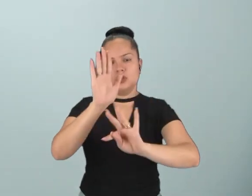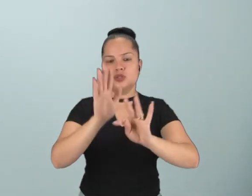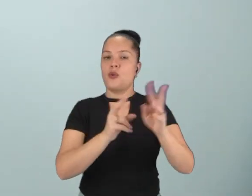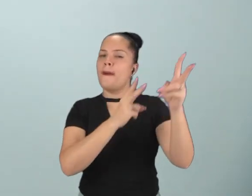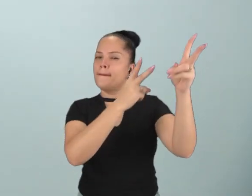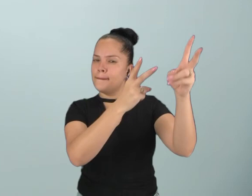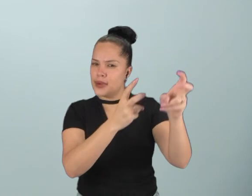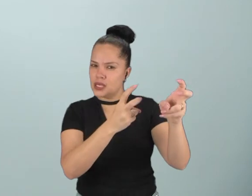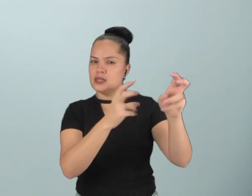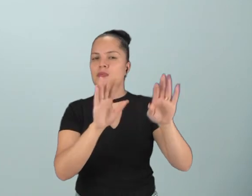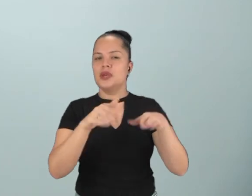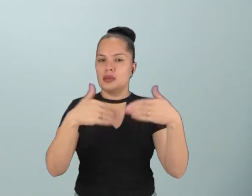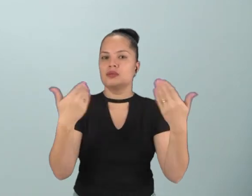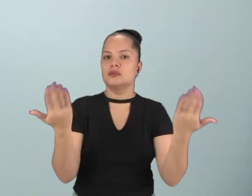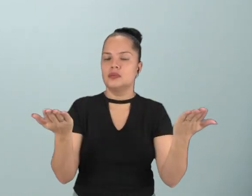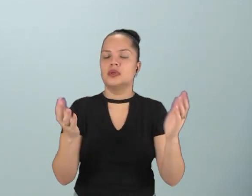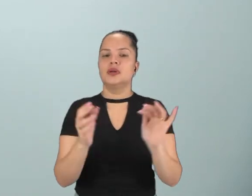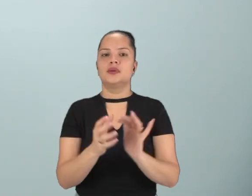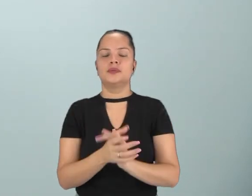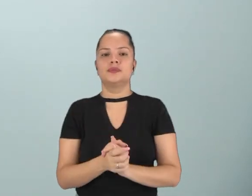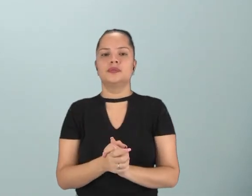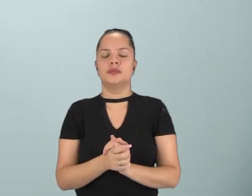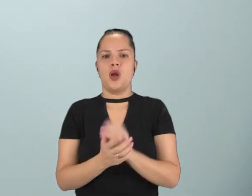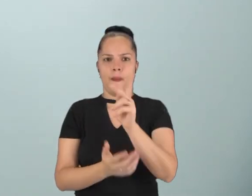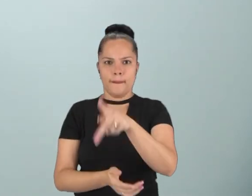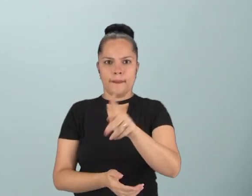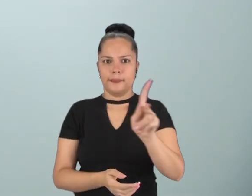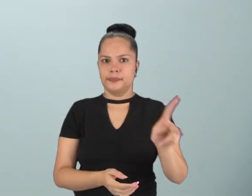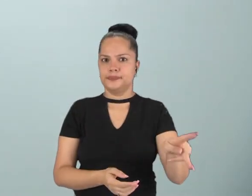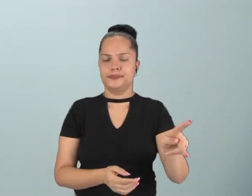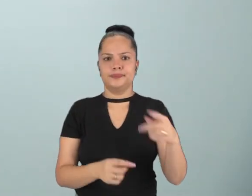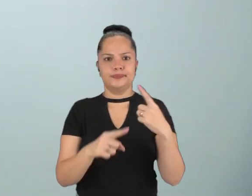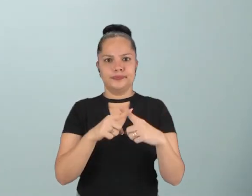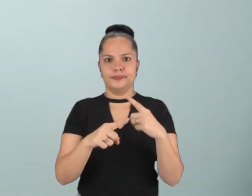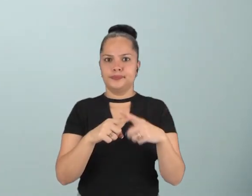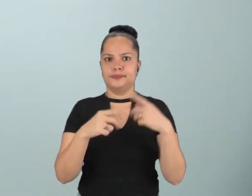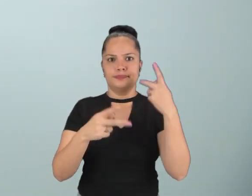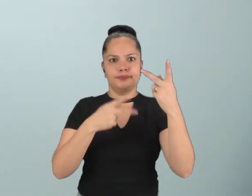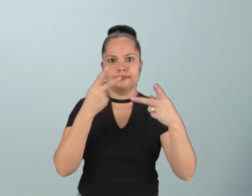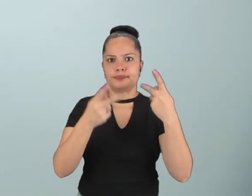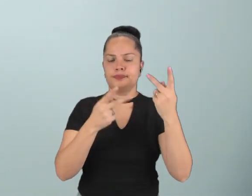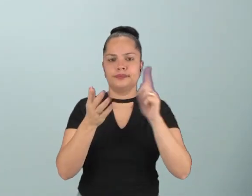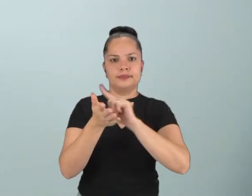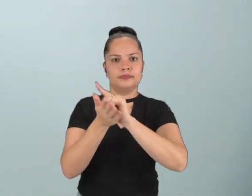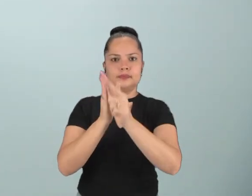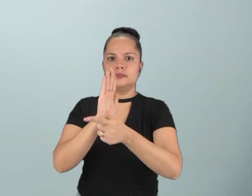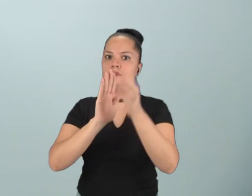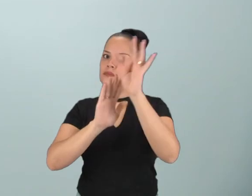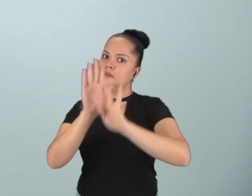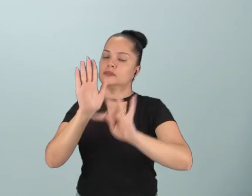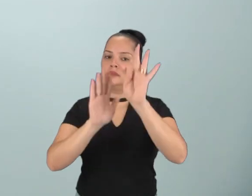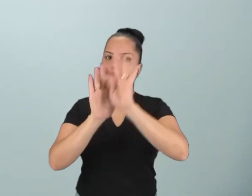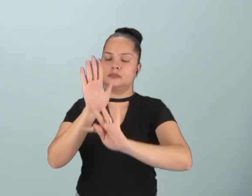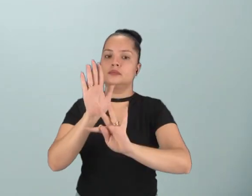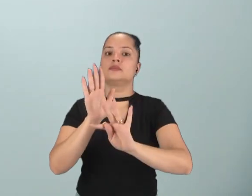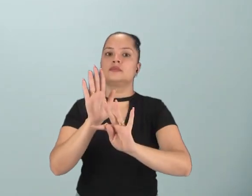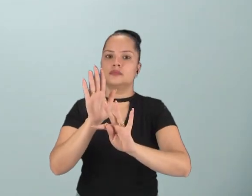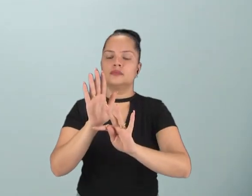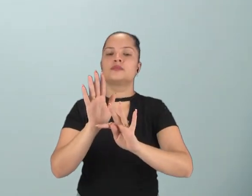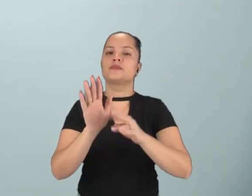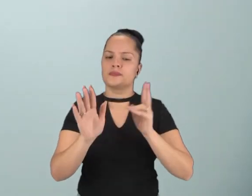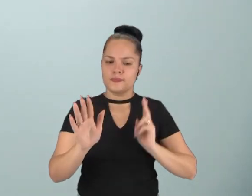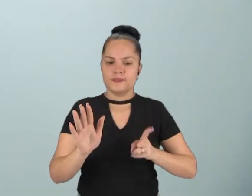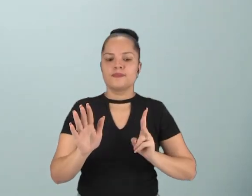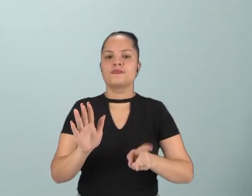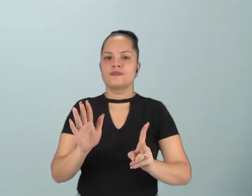um pouco mais sobre esses textos, certo? Ai, professora, mas para que falar tanto sobre gênero textual? Gente, a gente se depara com